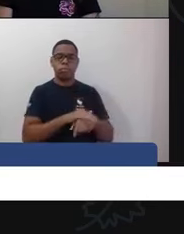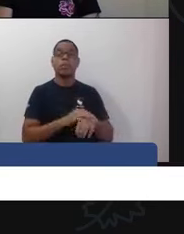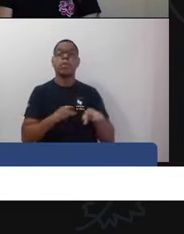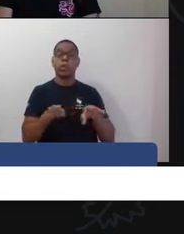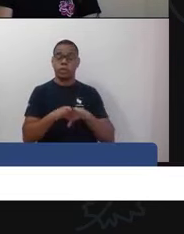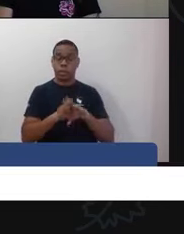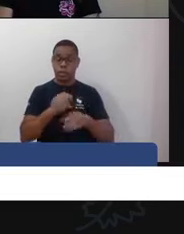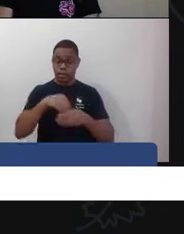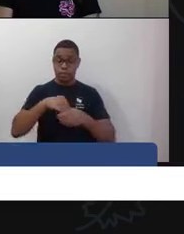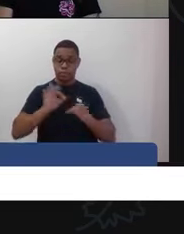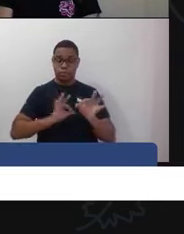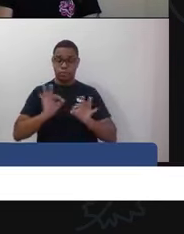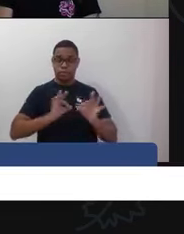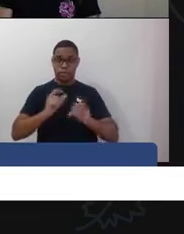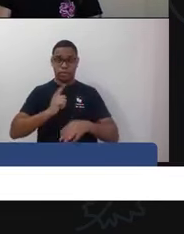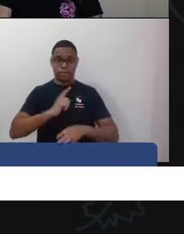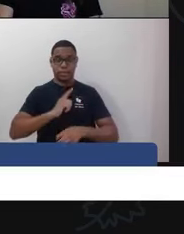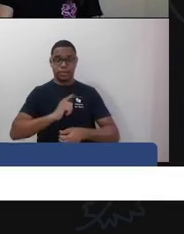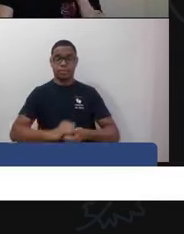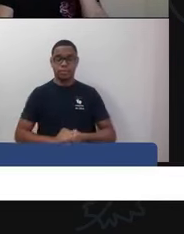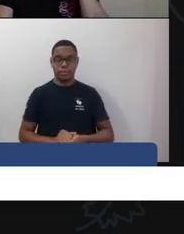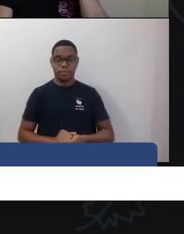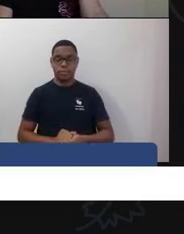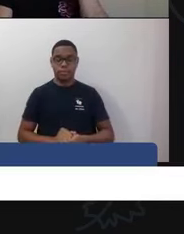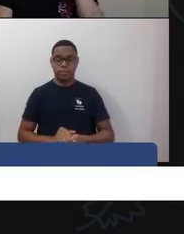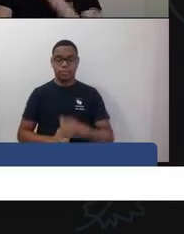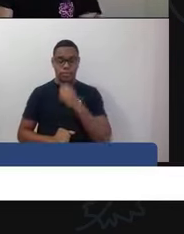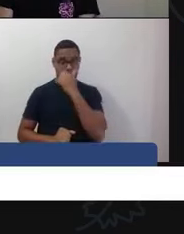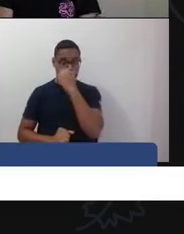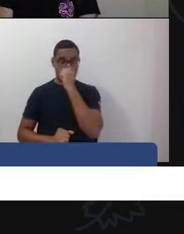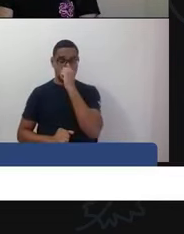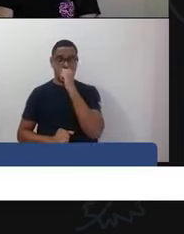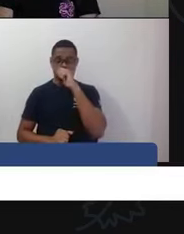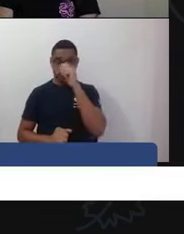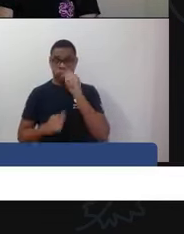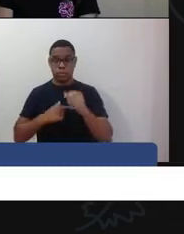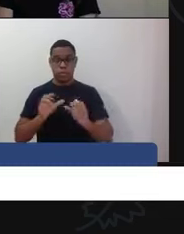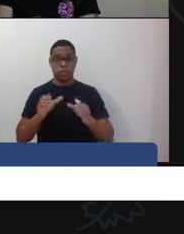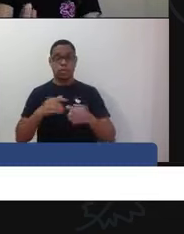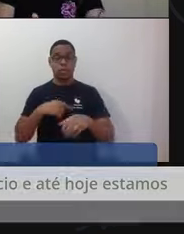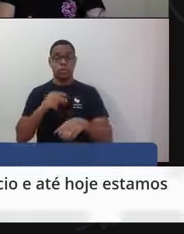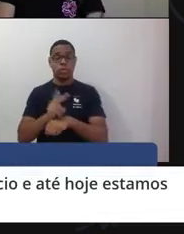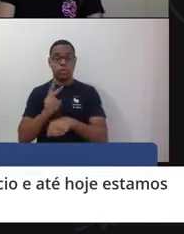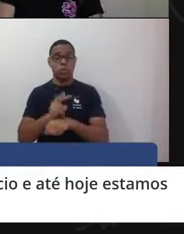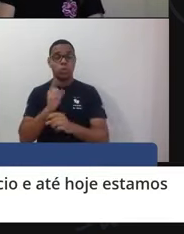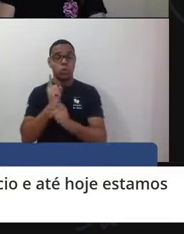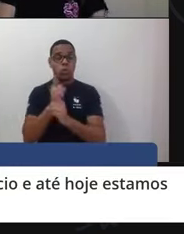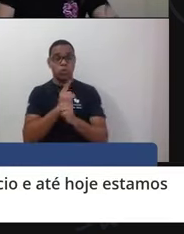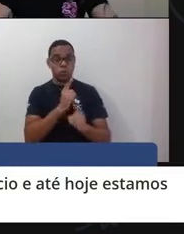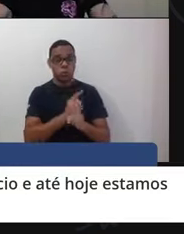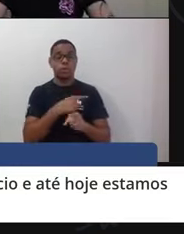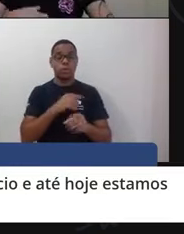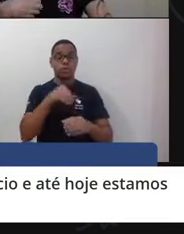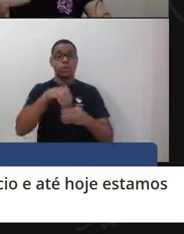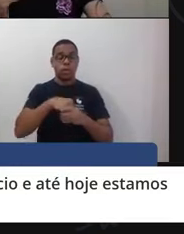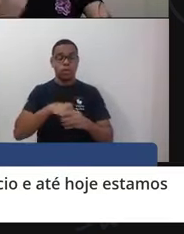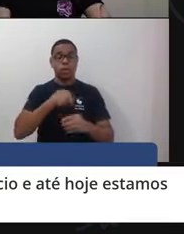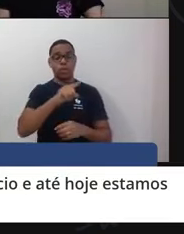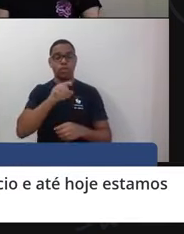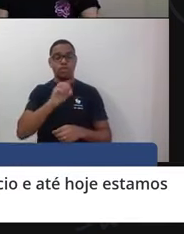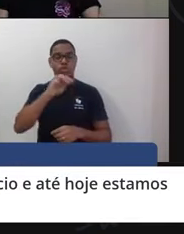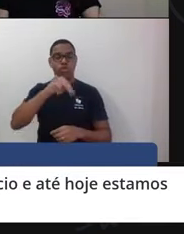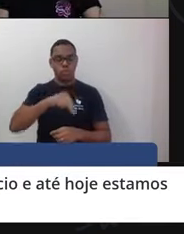Rodas a questão das dores, né? A gente tem um encontro às quintas-feiras à noite, até a gente faz pela plataforma do Zoom,